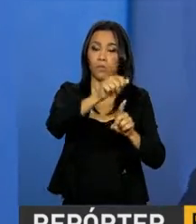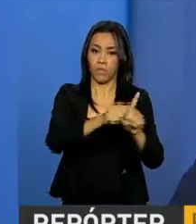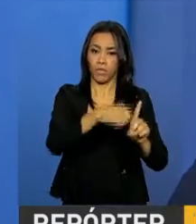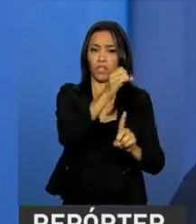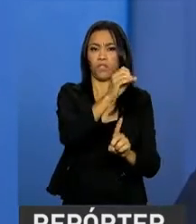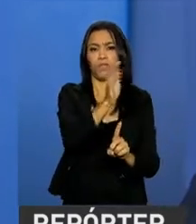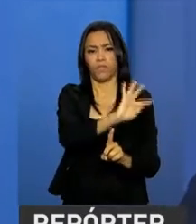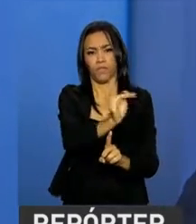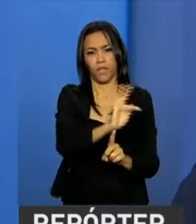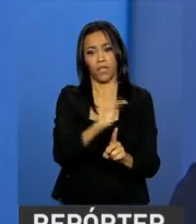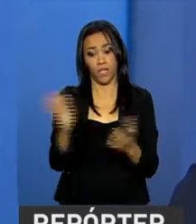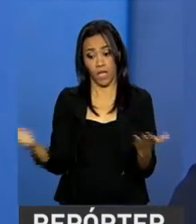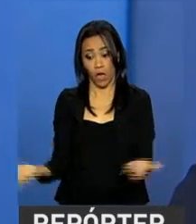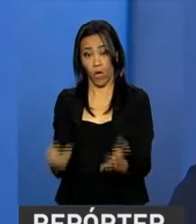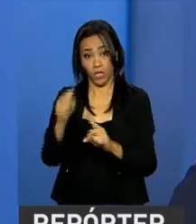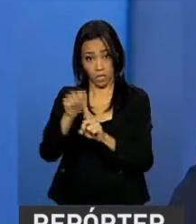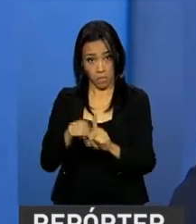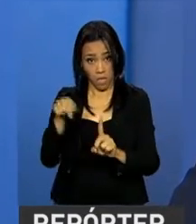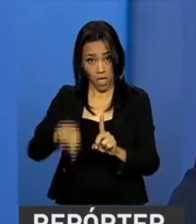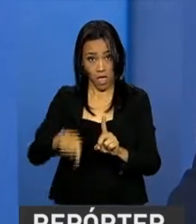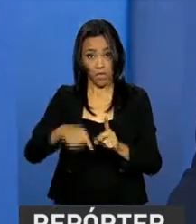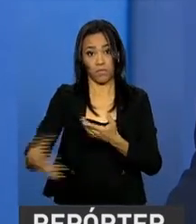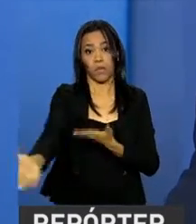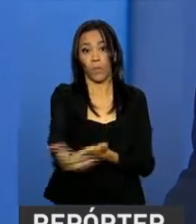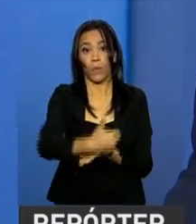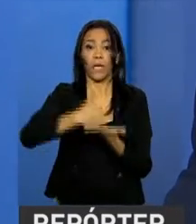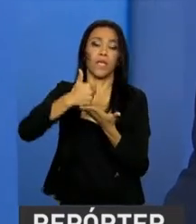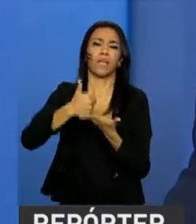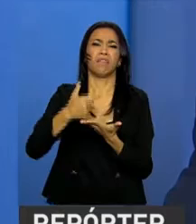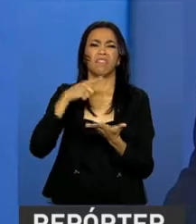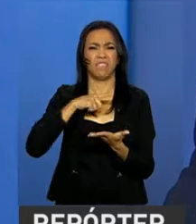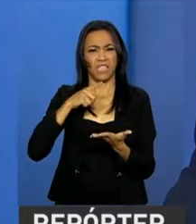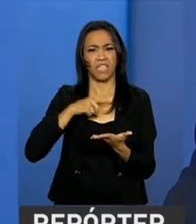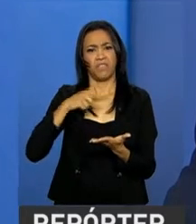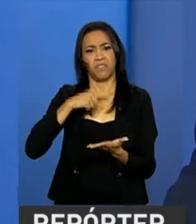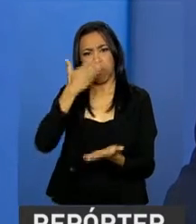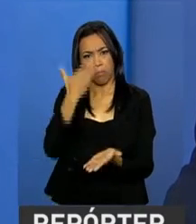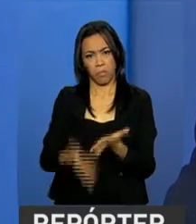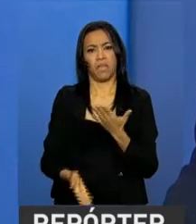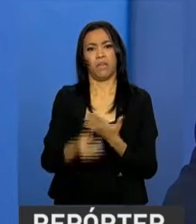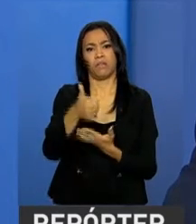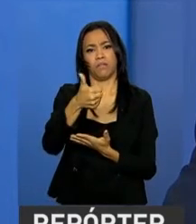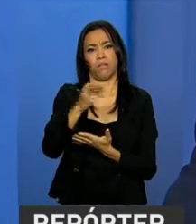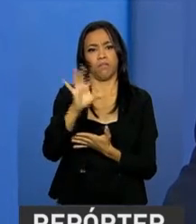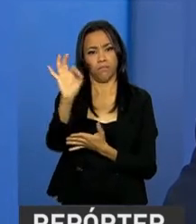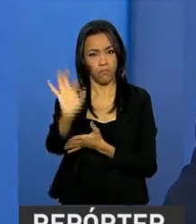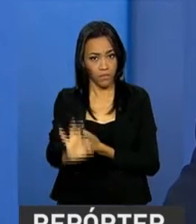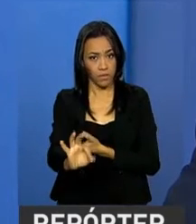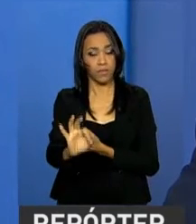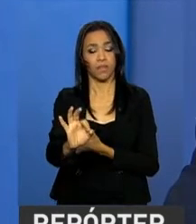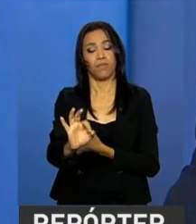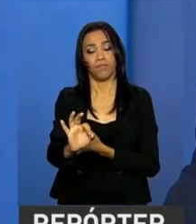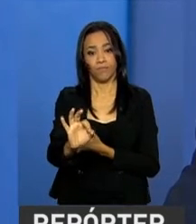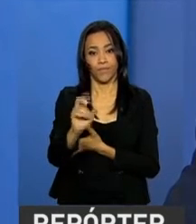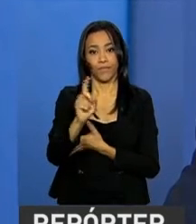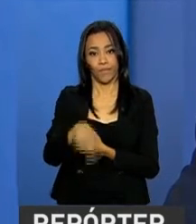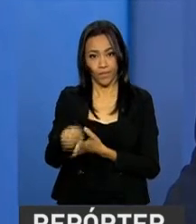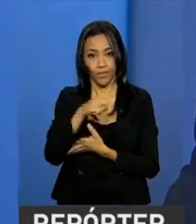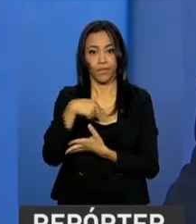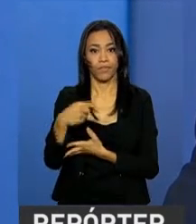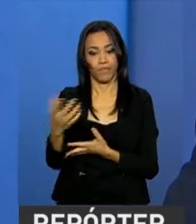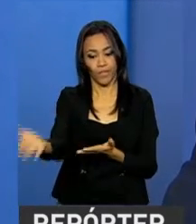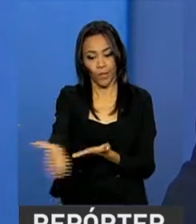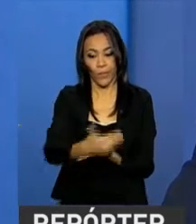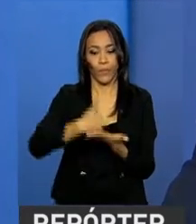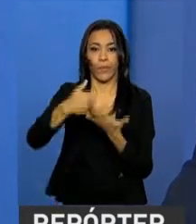agora, sofreu uma frustração de em torno de 10% da área da previsão de colheita que nós tínhamos. E